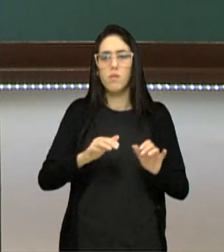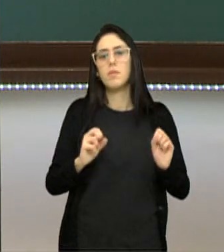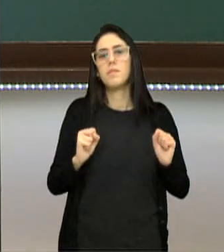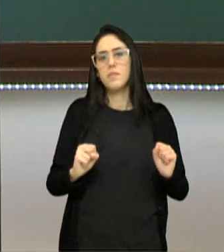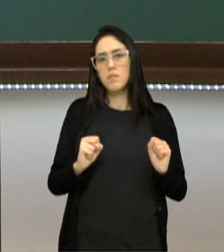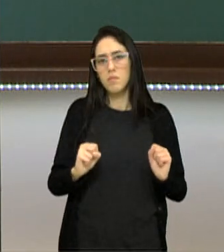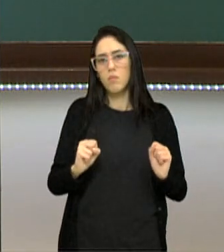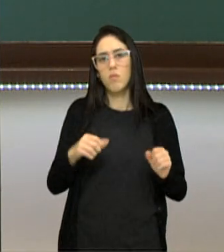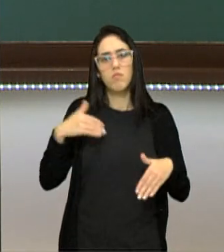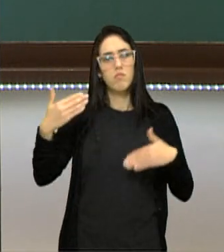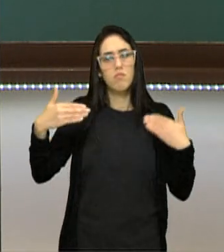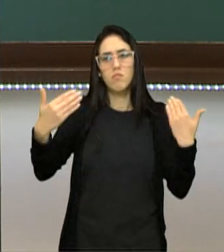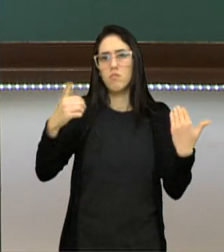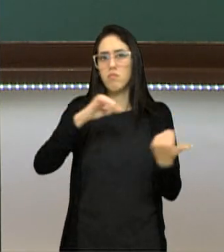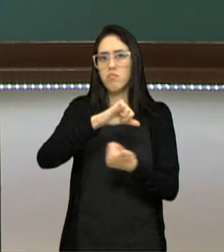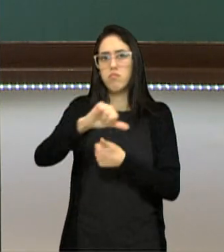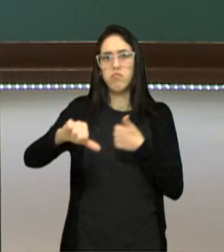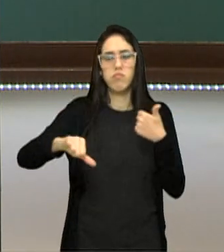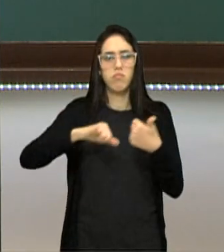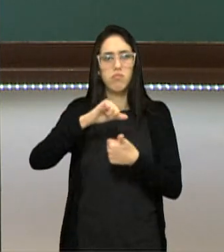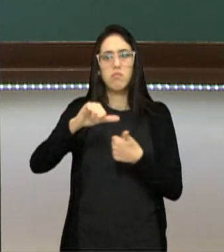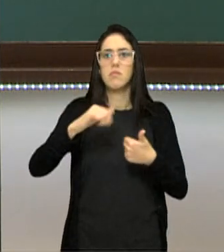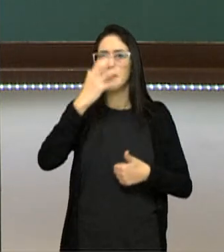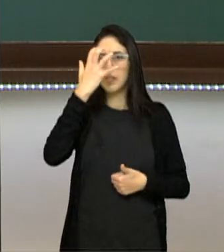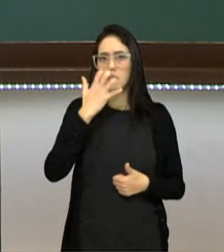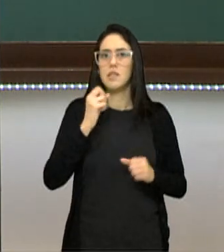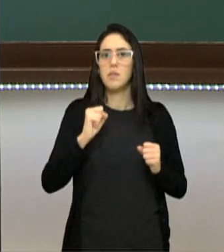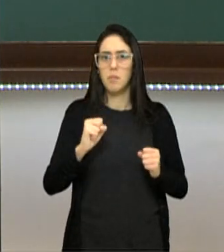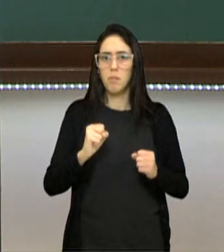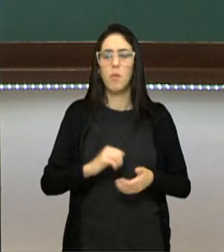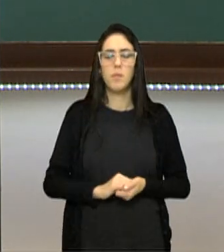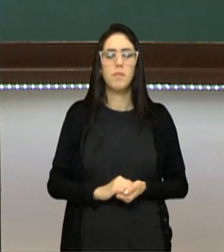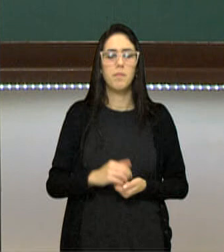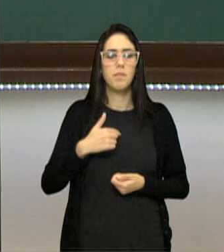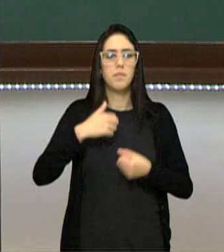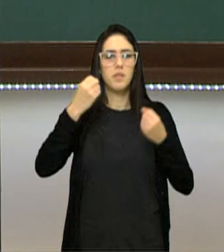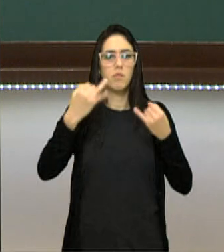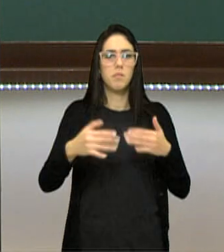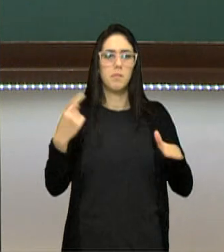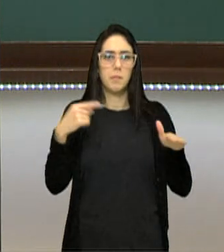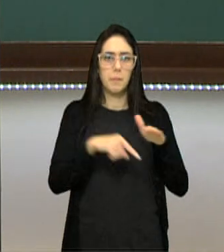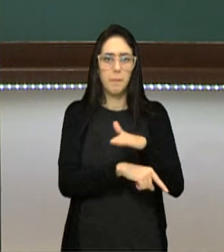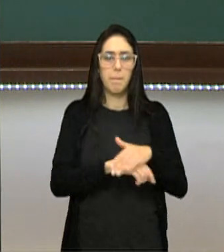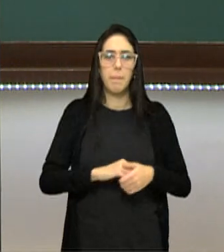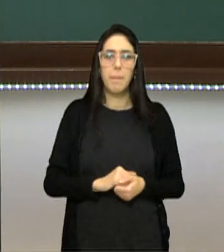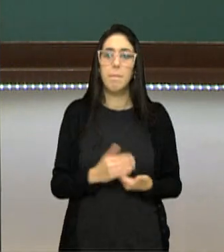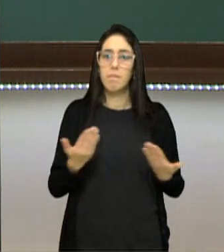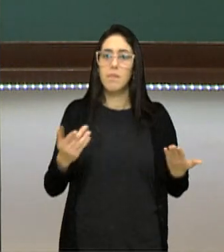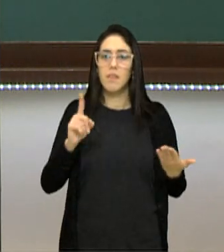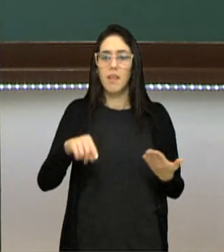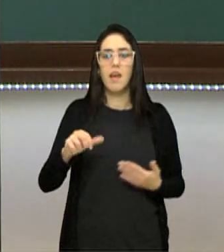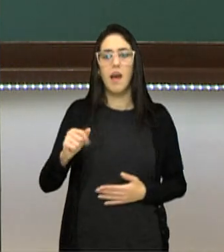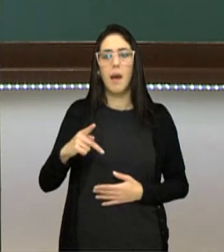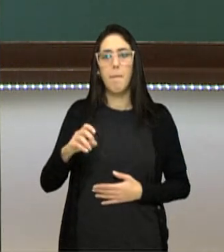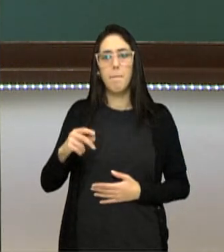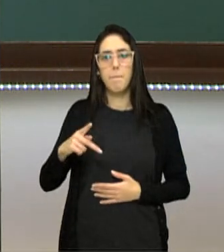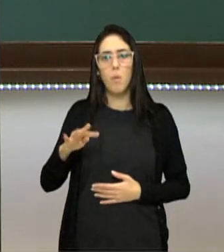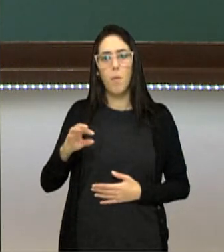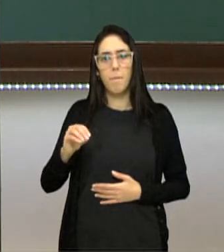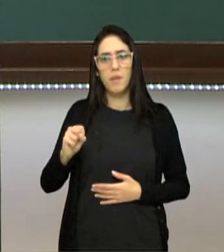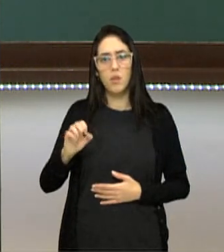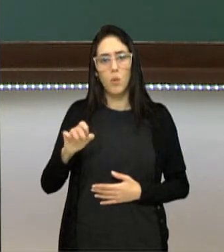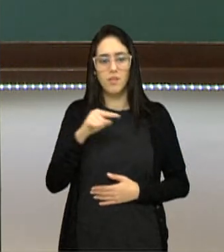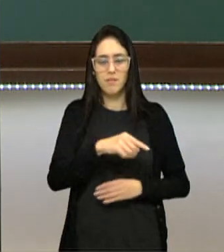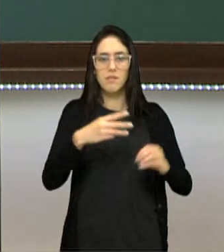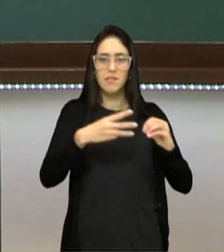se transformando em algo bastante alterado no organismo, que a gente também vai aprofundar. Então ele tenta fazer a apoptose, forçando essa morte